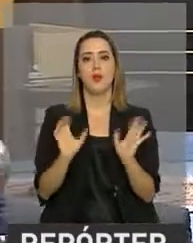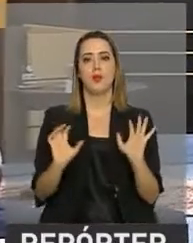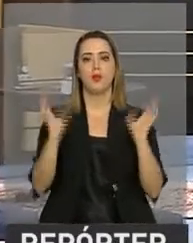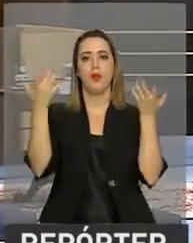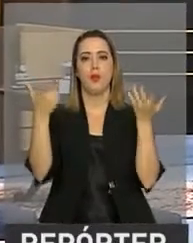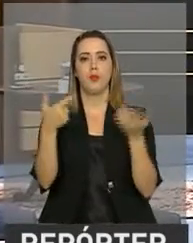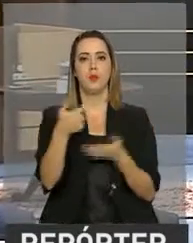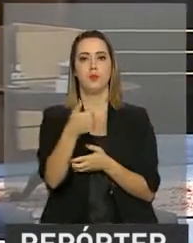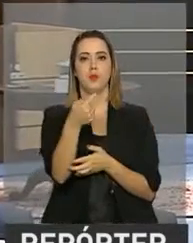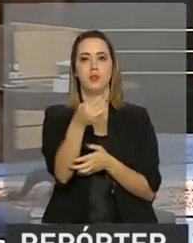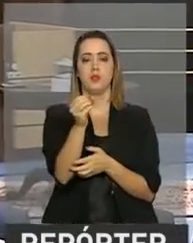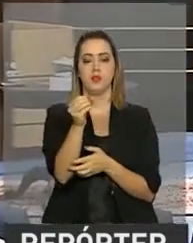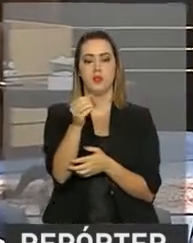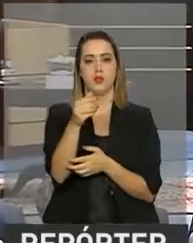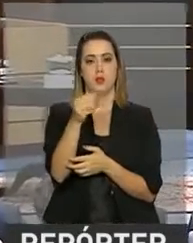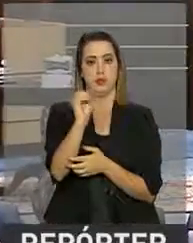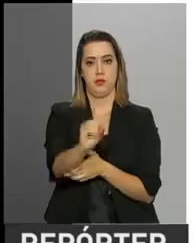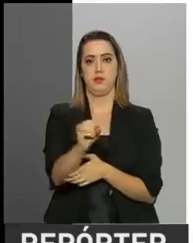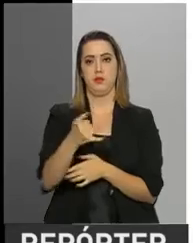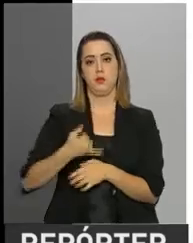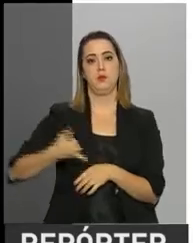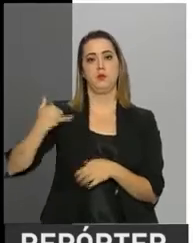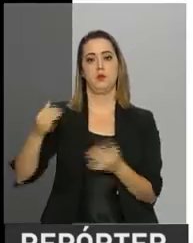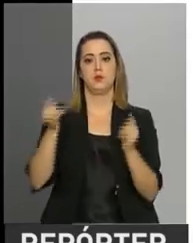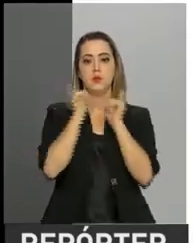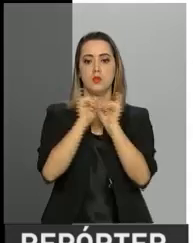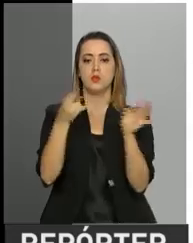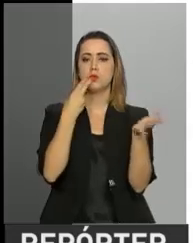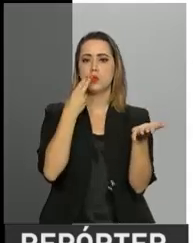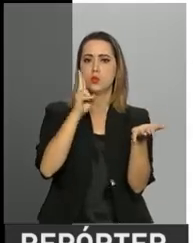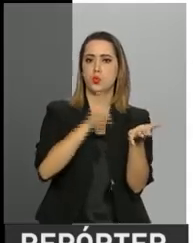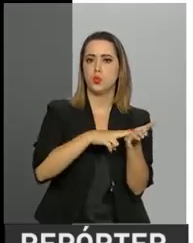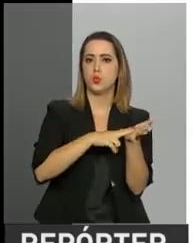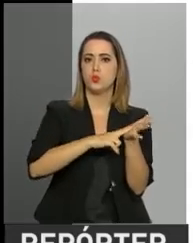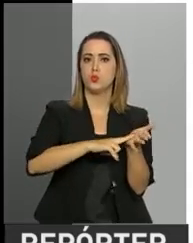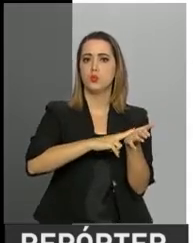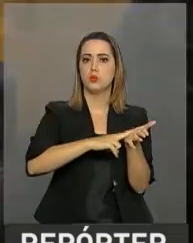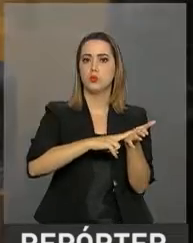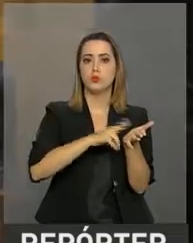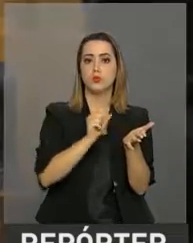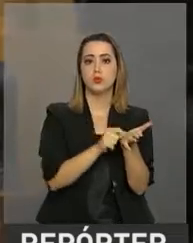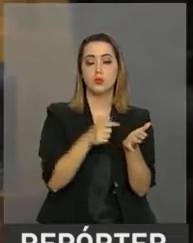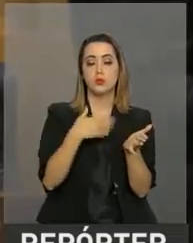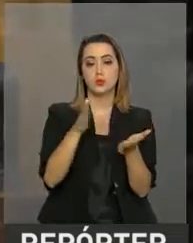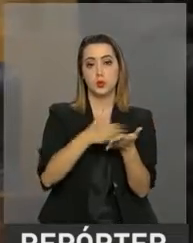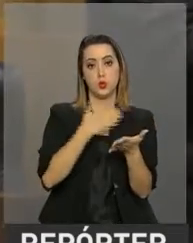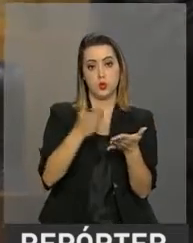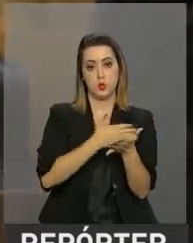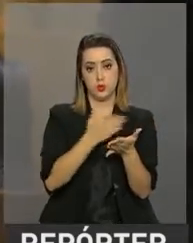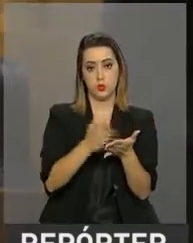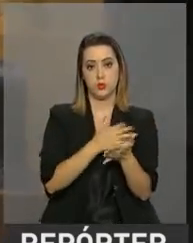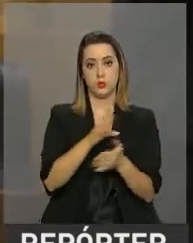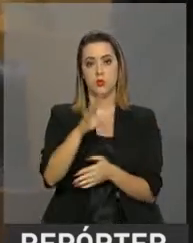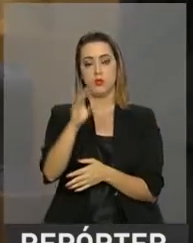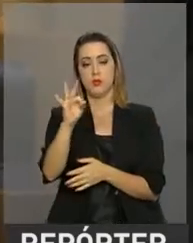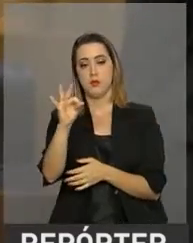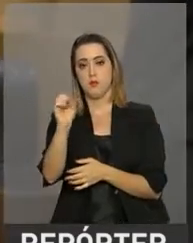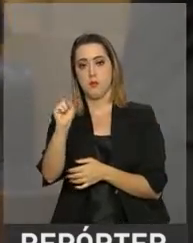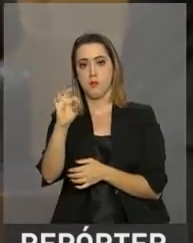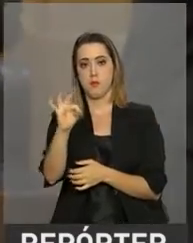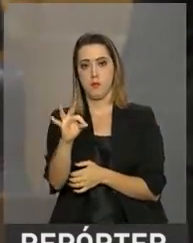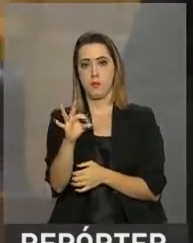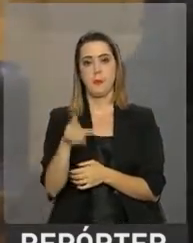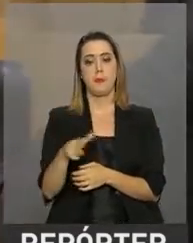as 7 décadas do tribunal com o lançamento de um selo comemorativo e de um livro chamado Tribunal Superior